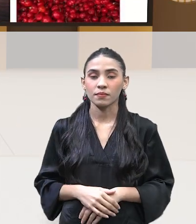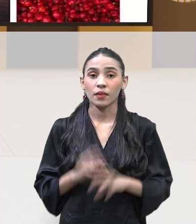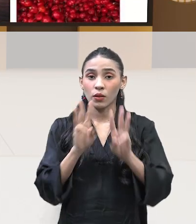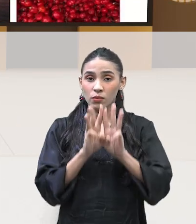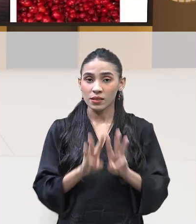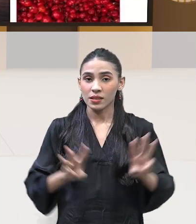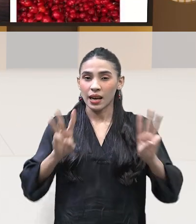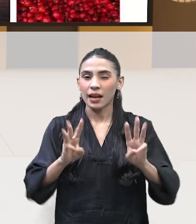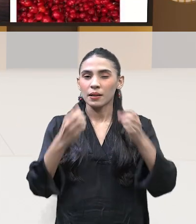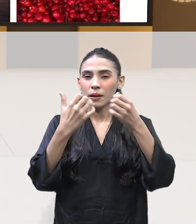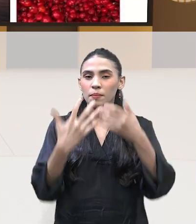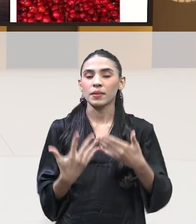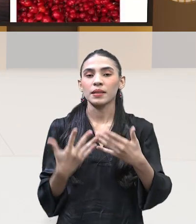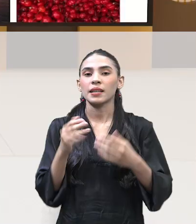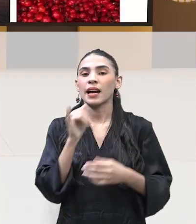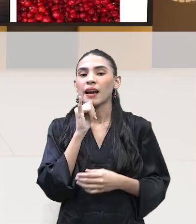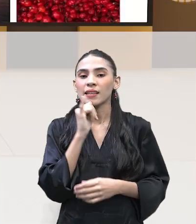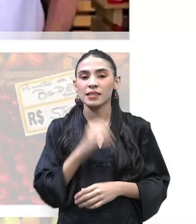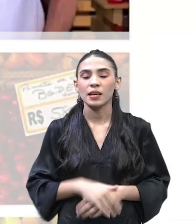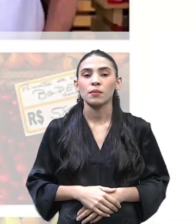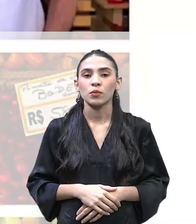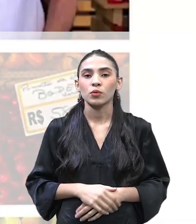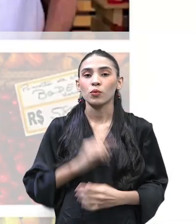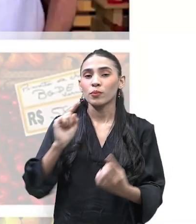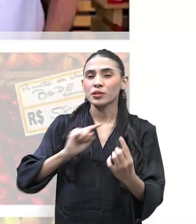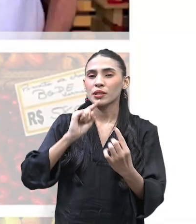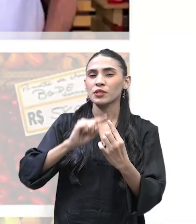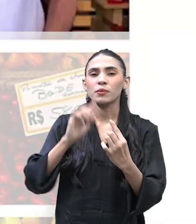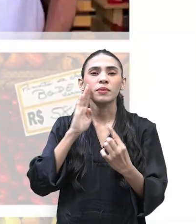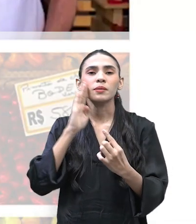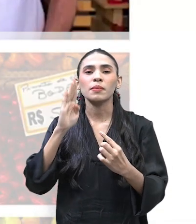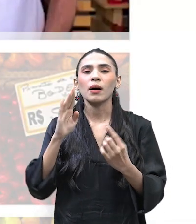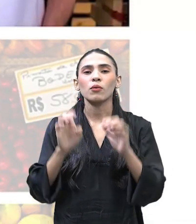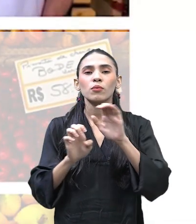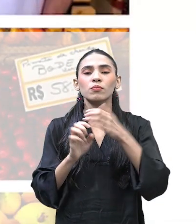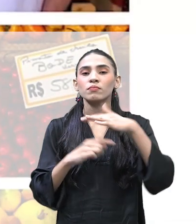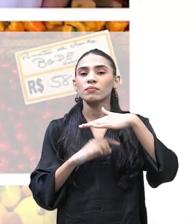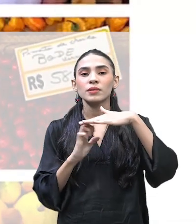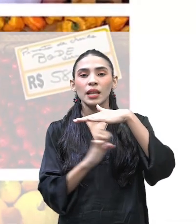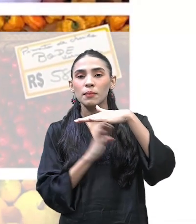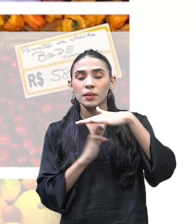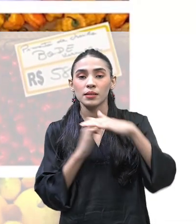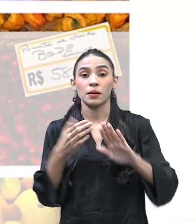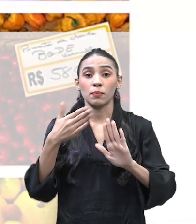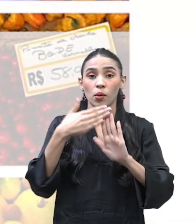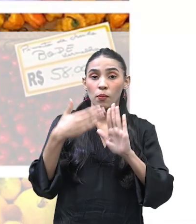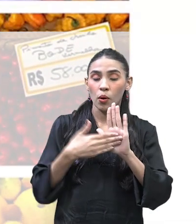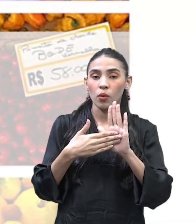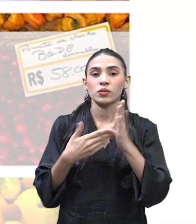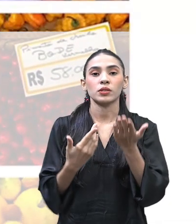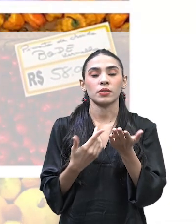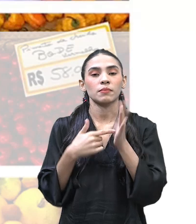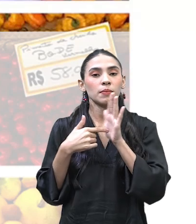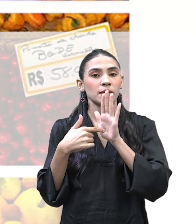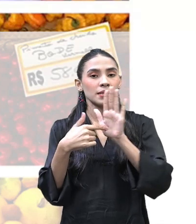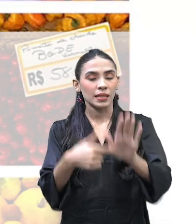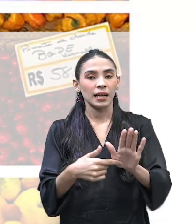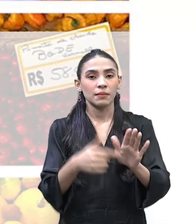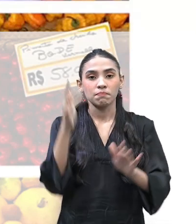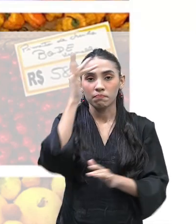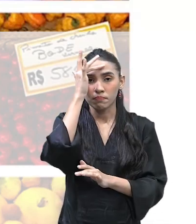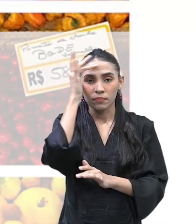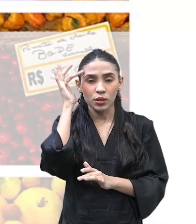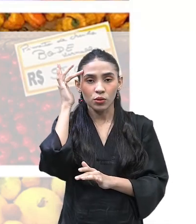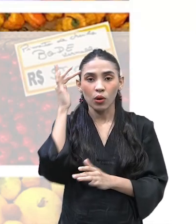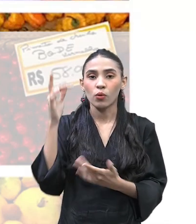começa falando sobre a alma do negócio deles. Então, nossa alma. Nossa proposta é levar a alma brasileira